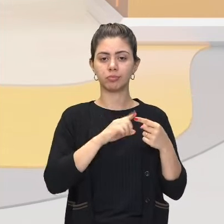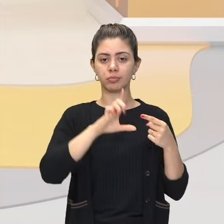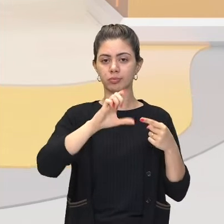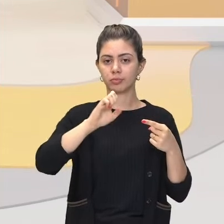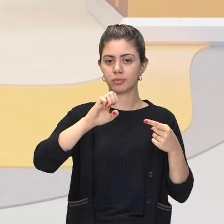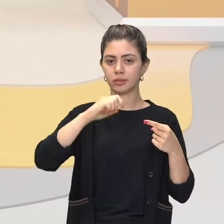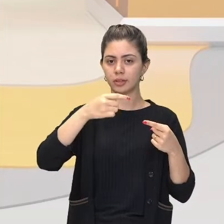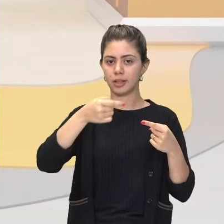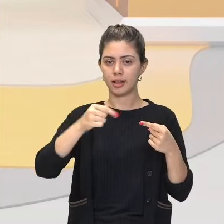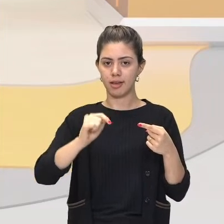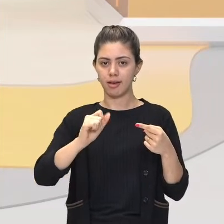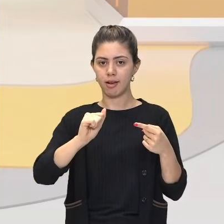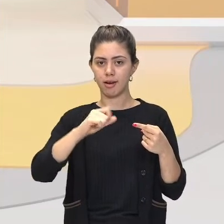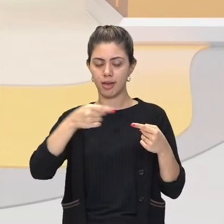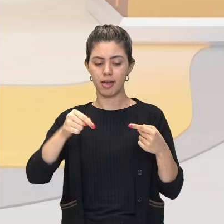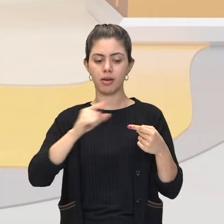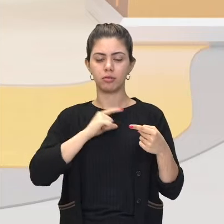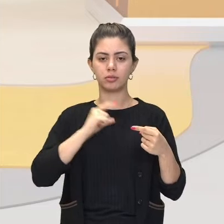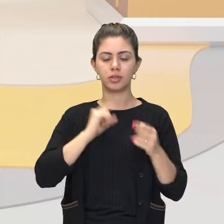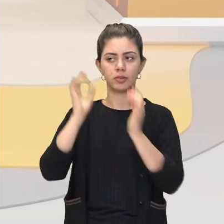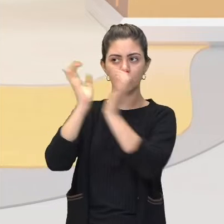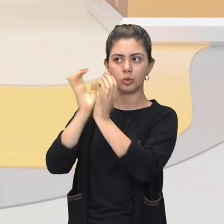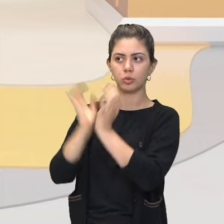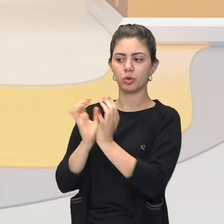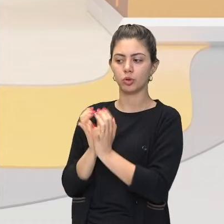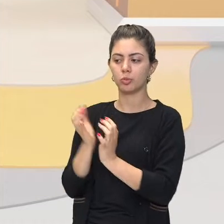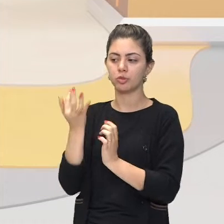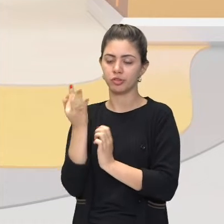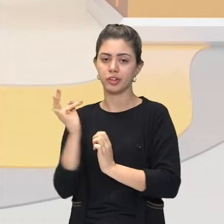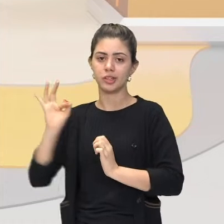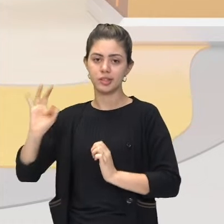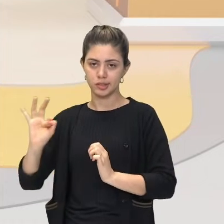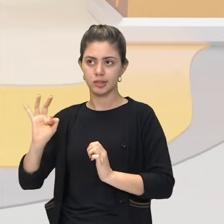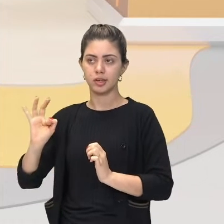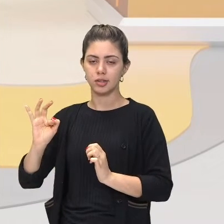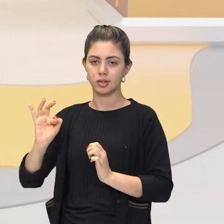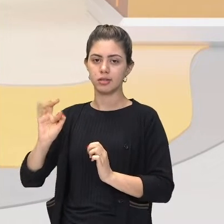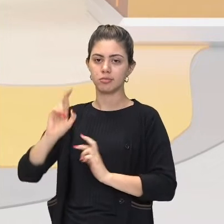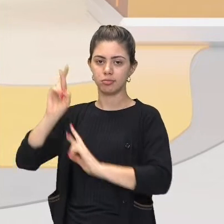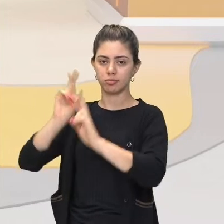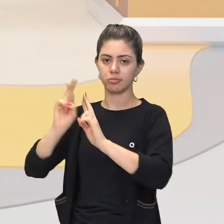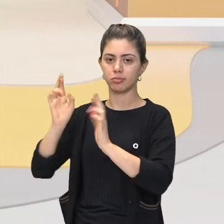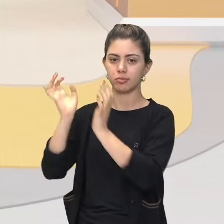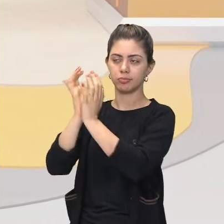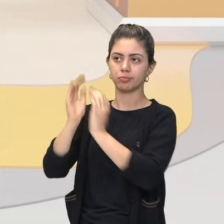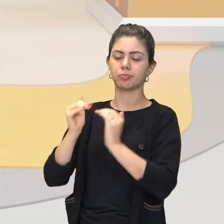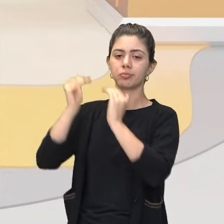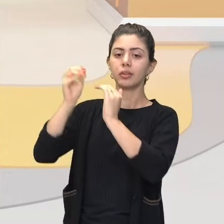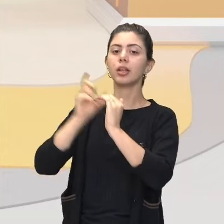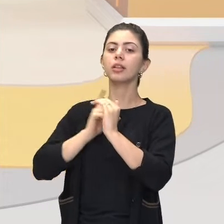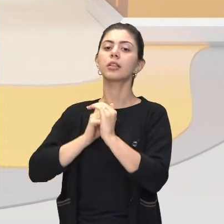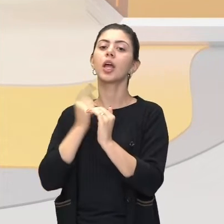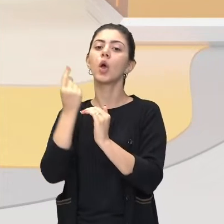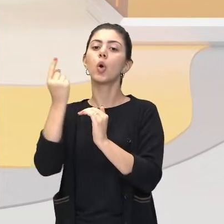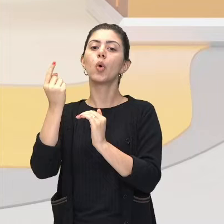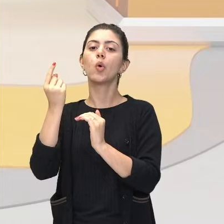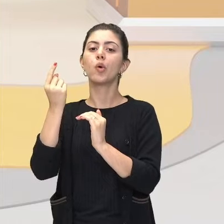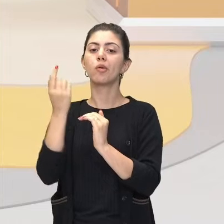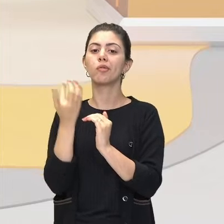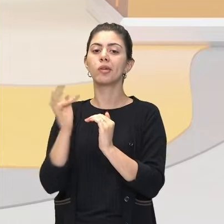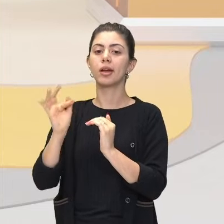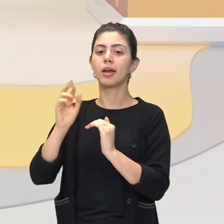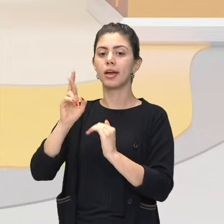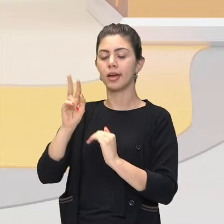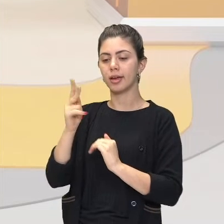vai contar com a ajuda de alguns nobres franceses. Dentre esses nobres, um deles se destaca, que é o nobre Henrique